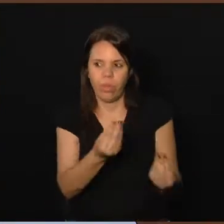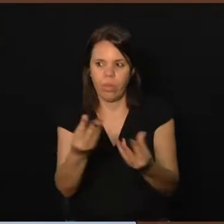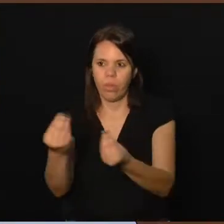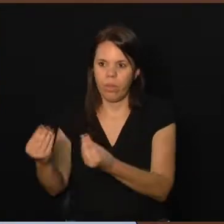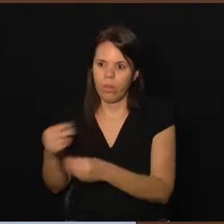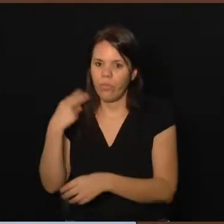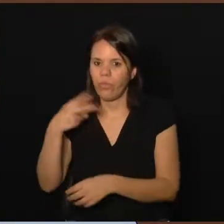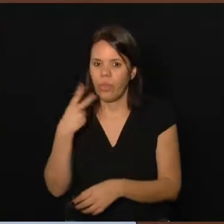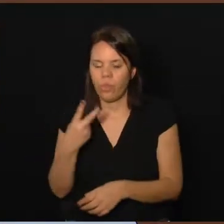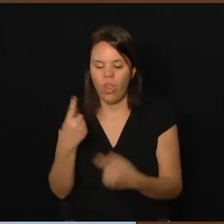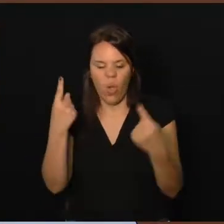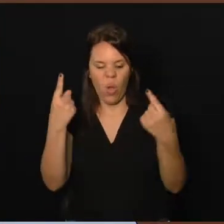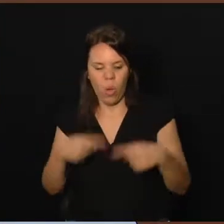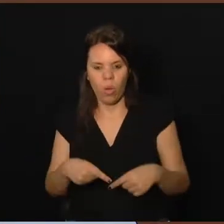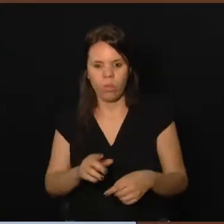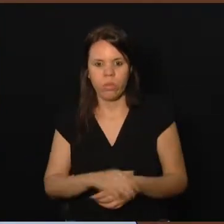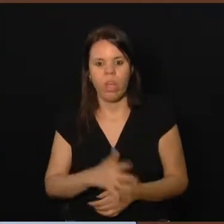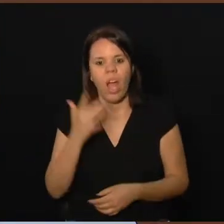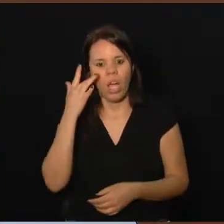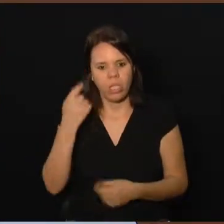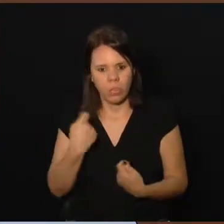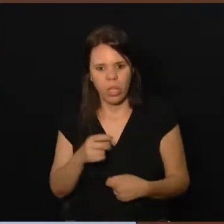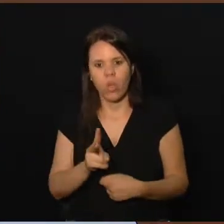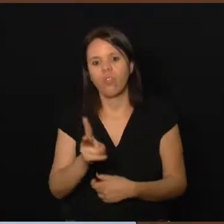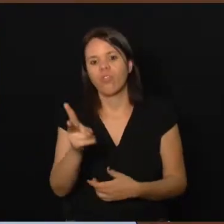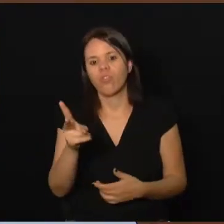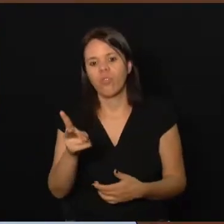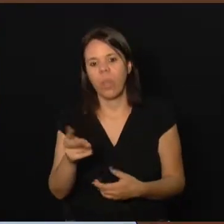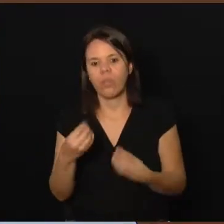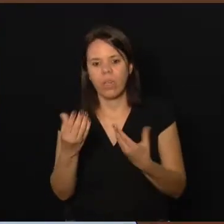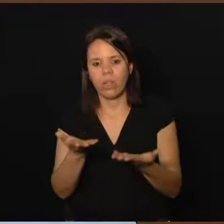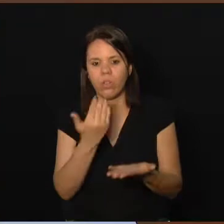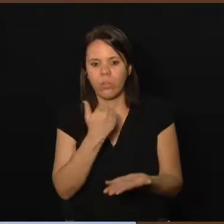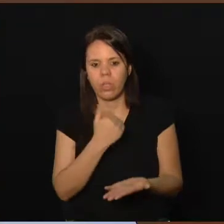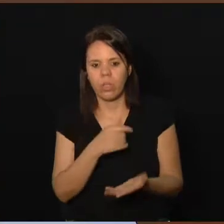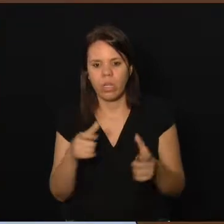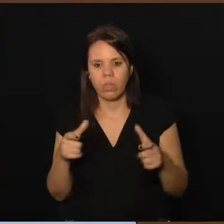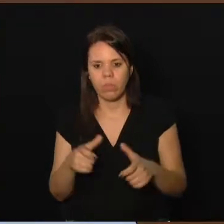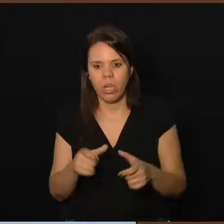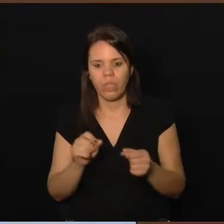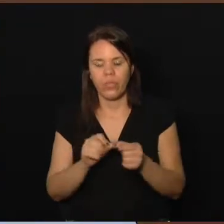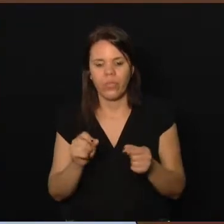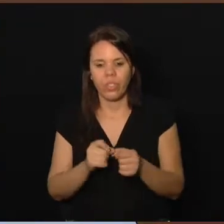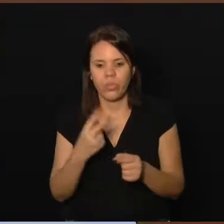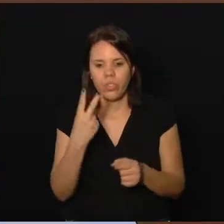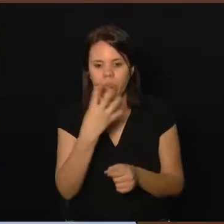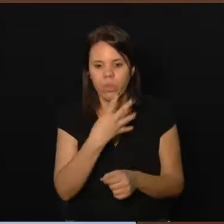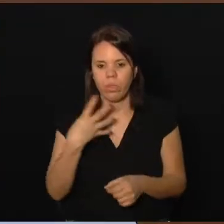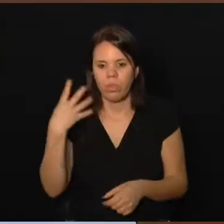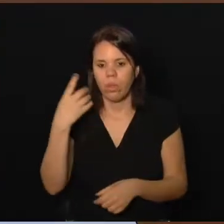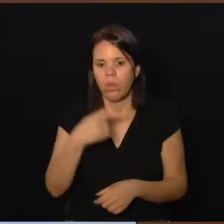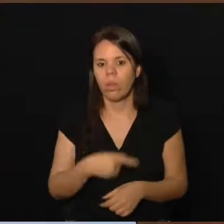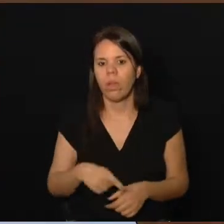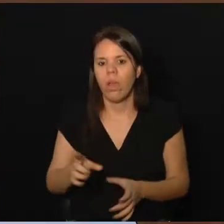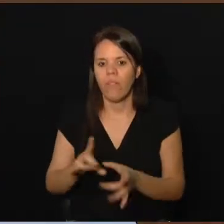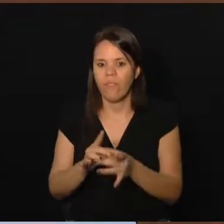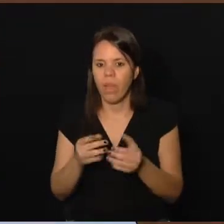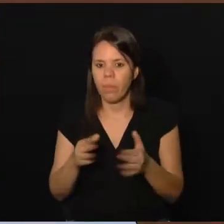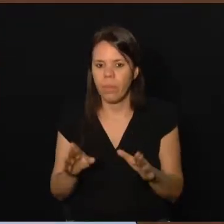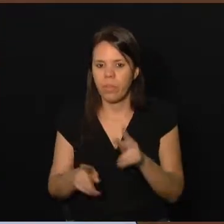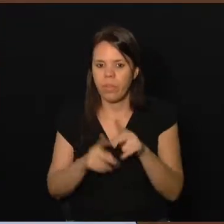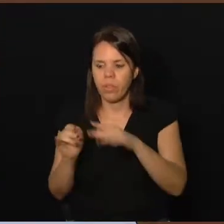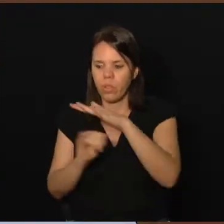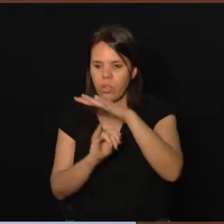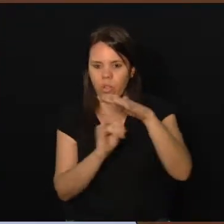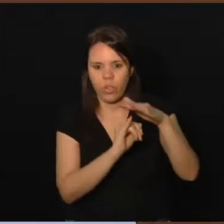são contrários, que eles acham que tem que continuar entregando comida. Esse prato feito 24 horas, ele vai permitir essas ONGs